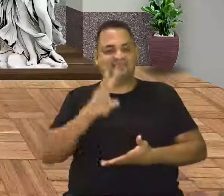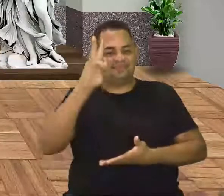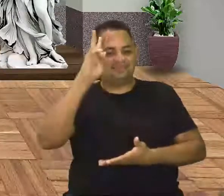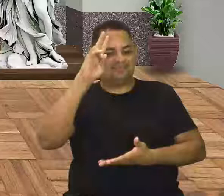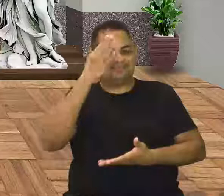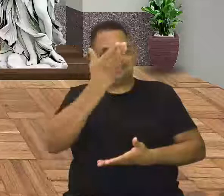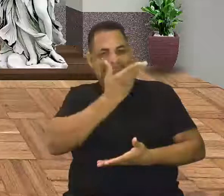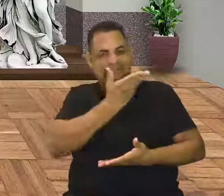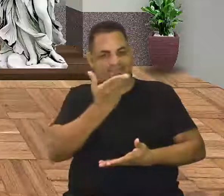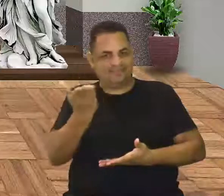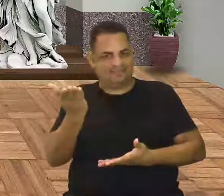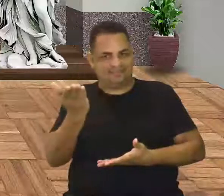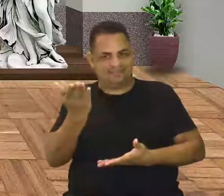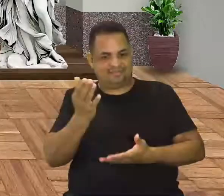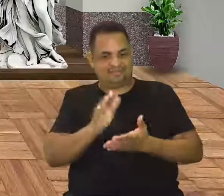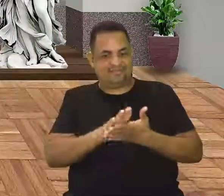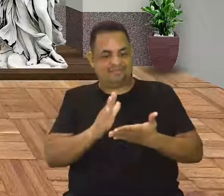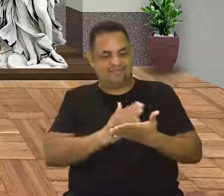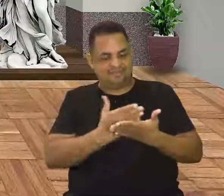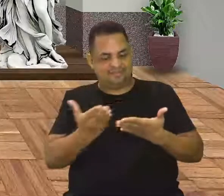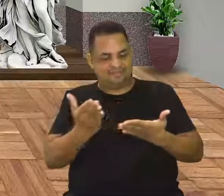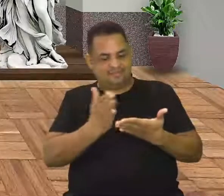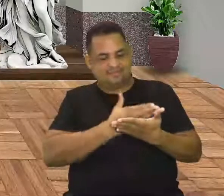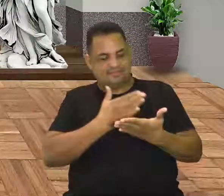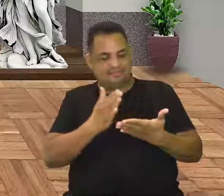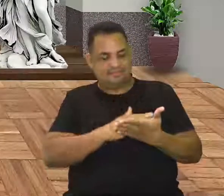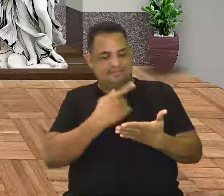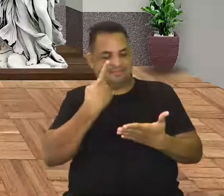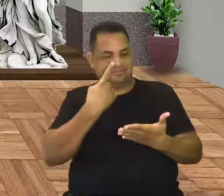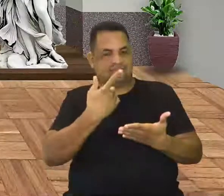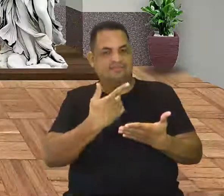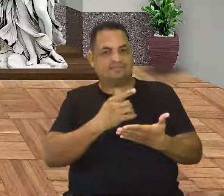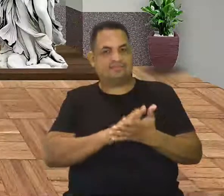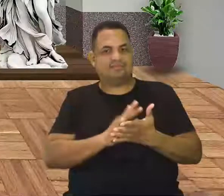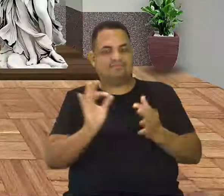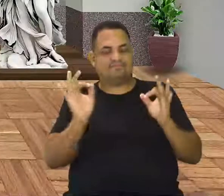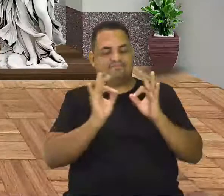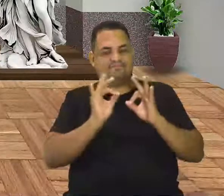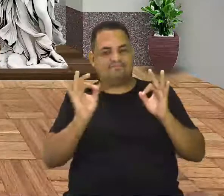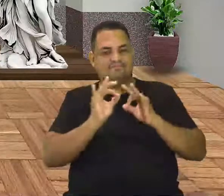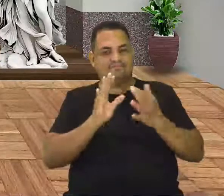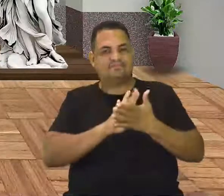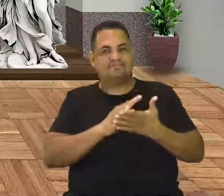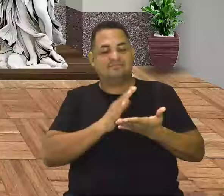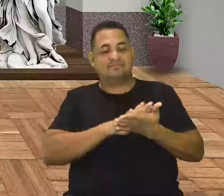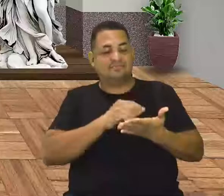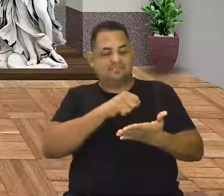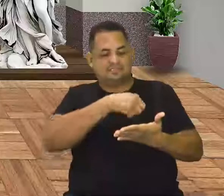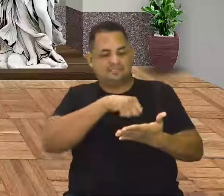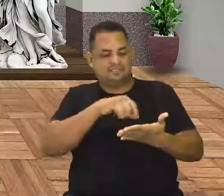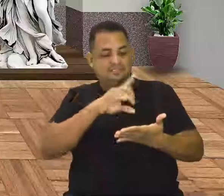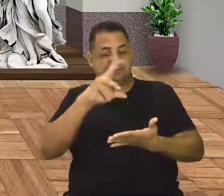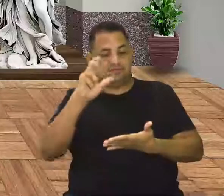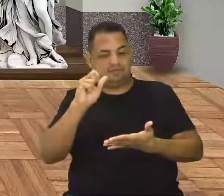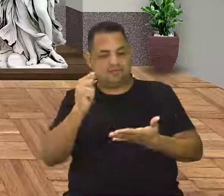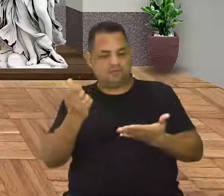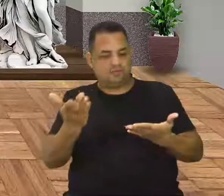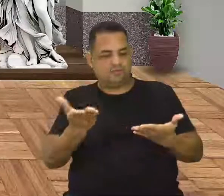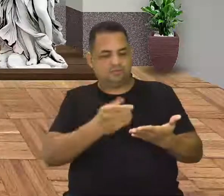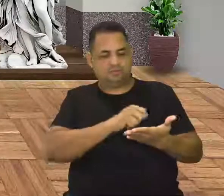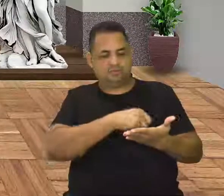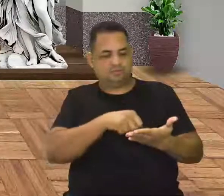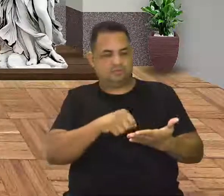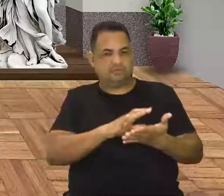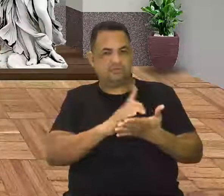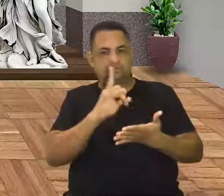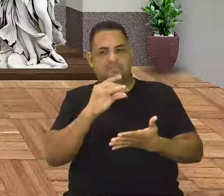lembrando a vocês, abre os seus cadernos, já abriram? Perfeito! Coloque a data lá em cima, na parte superior,